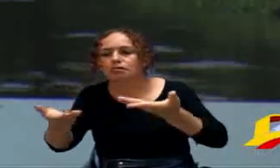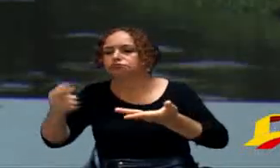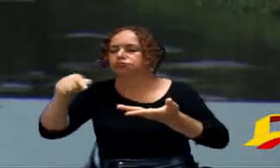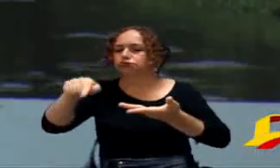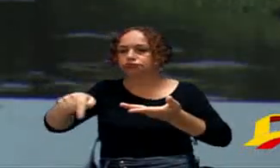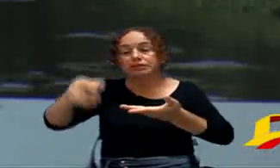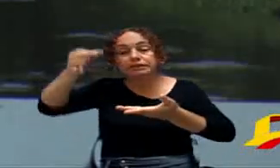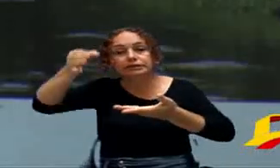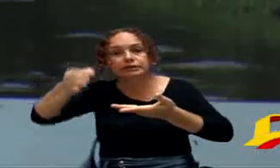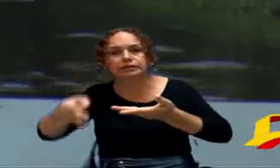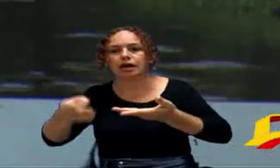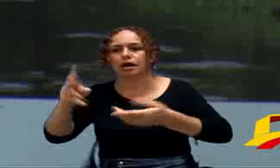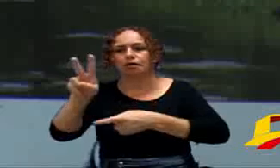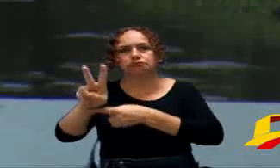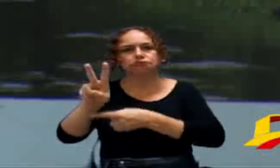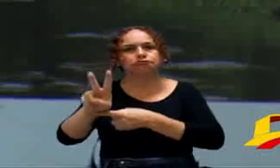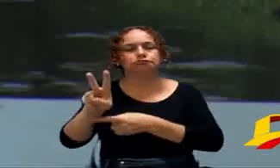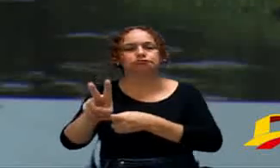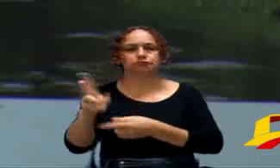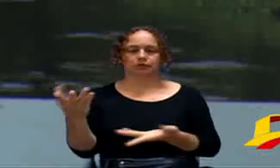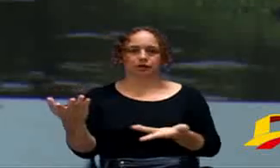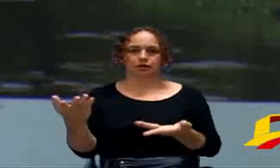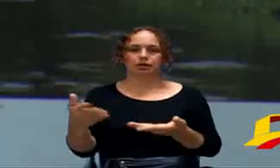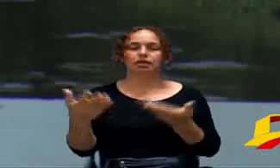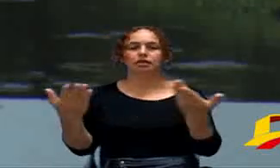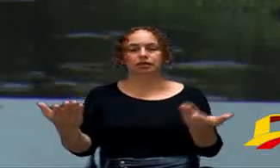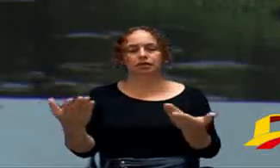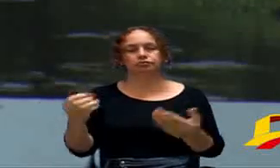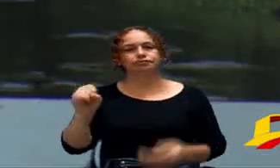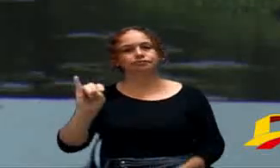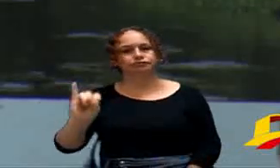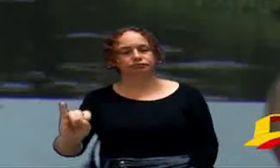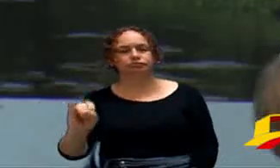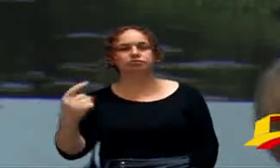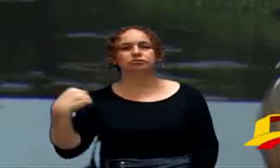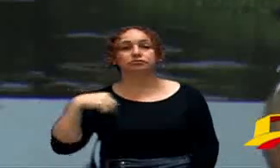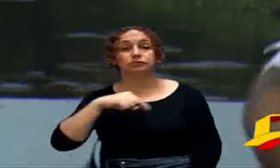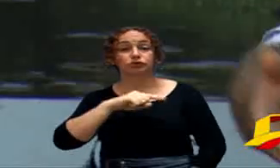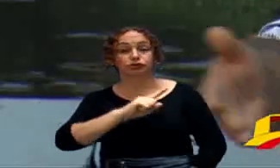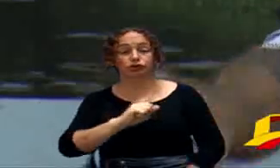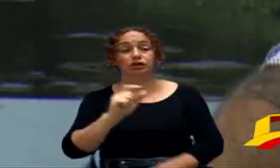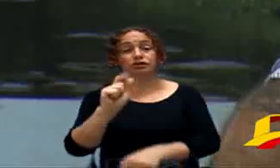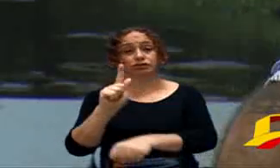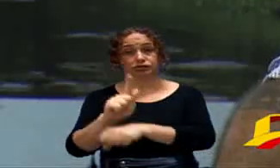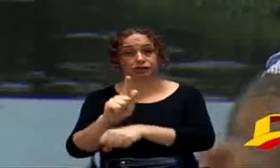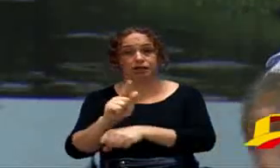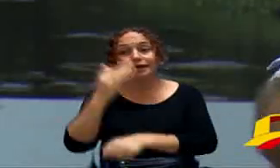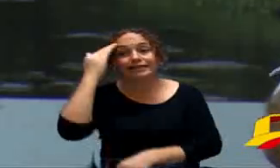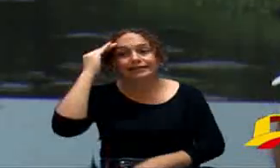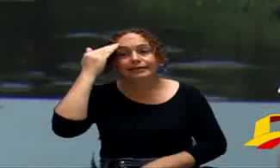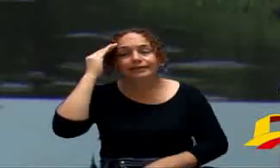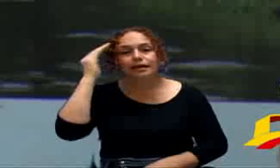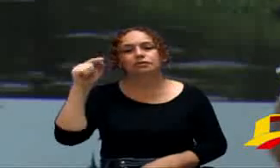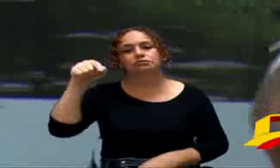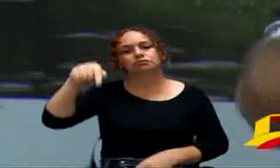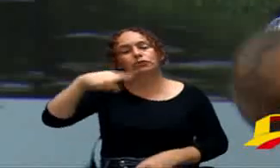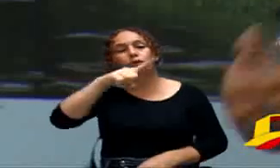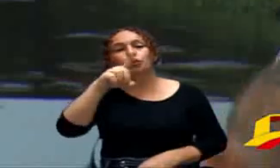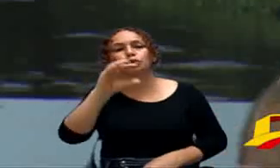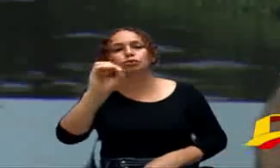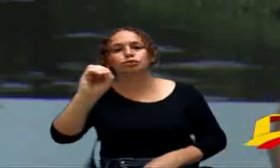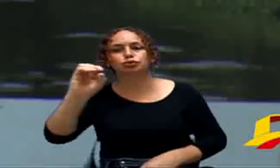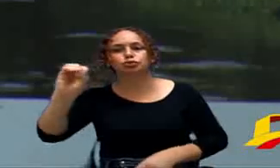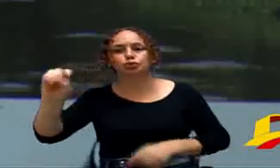posicionamento técnico do zoológico, tá, gente? Se for possível, se essa gestão entender que há a viabilidade de reformular o nosso